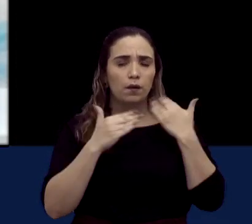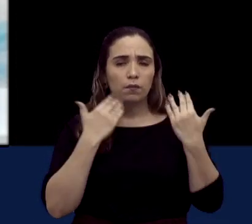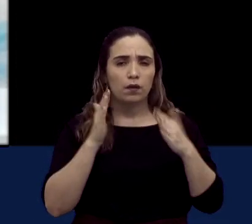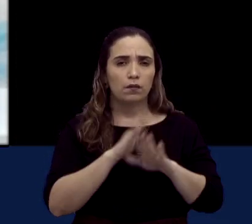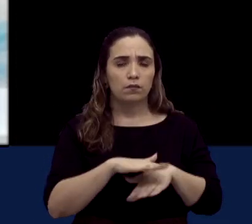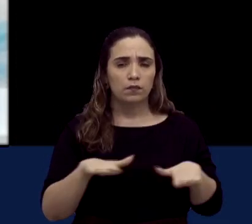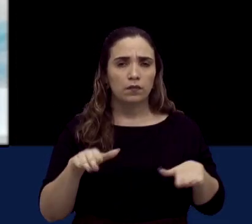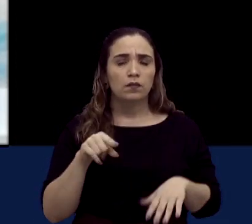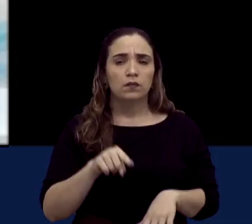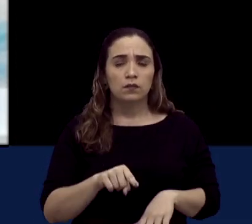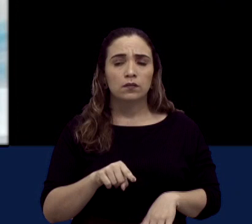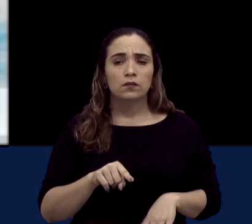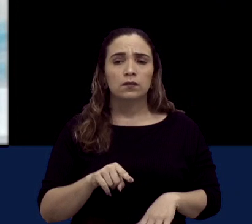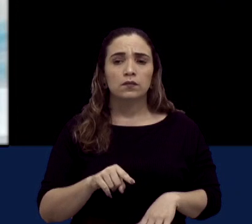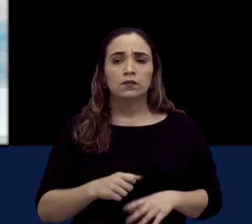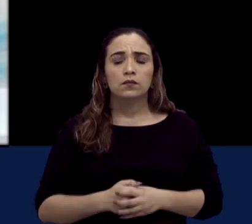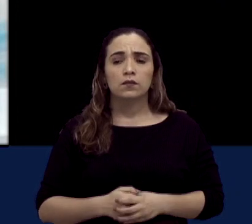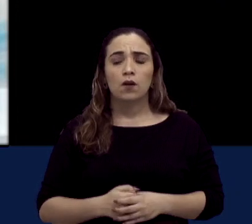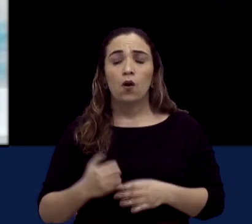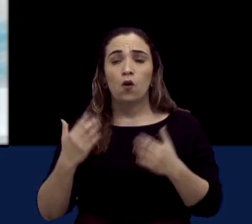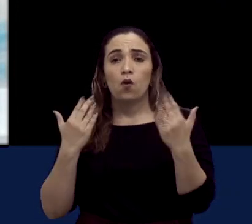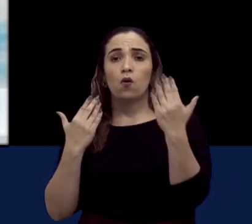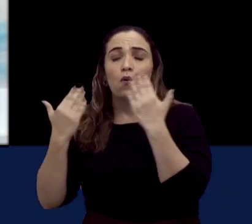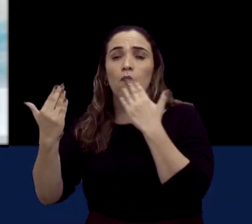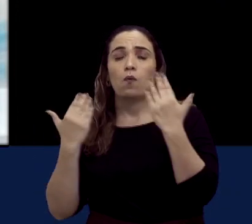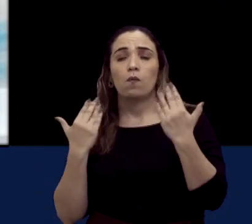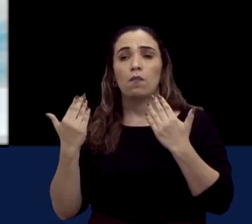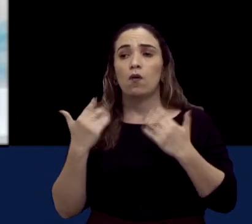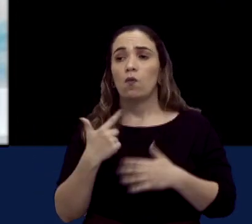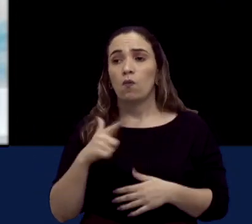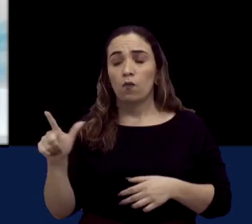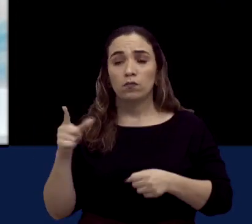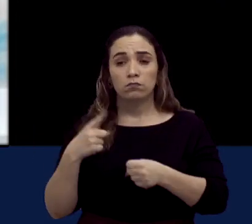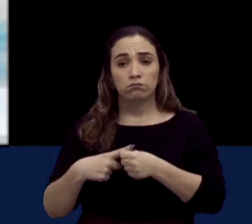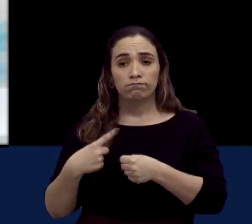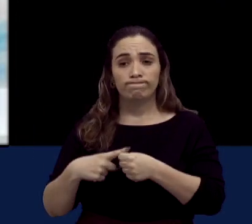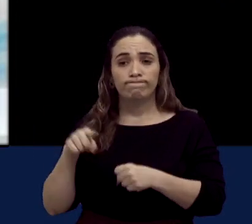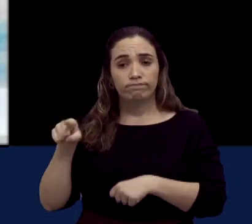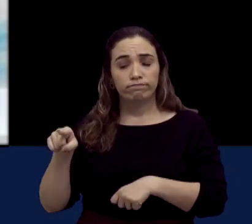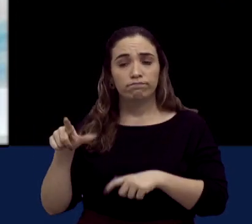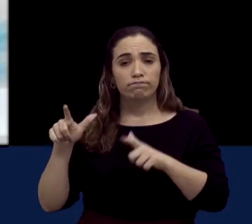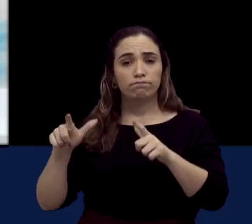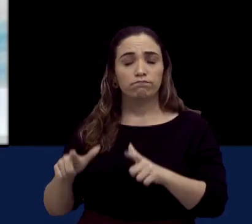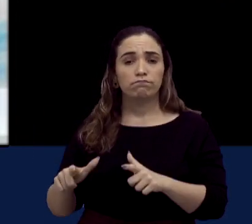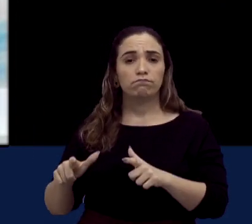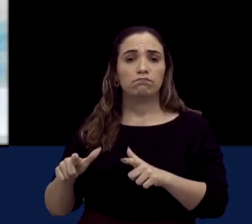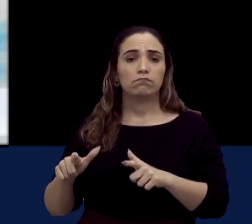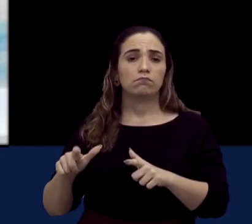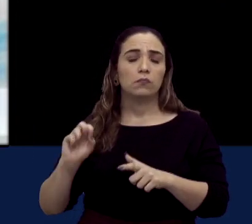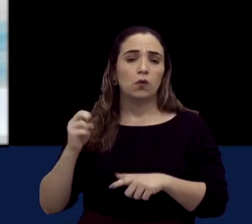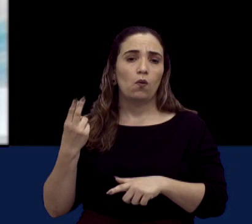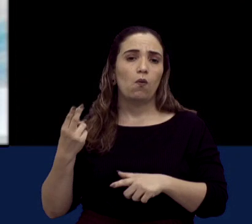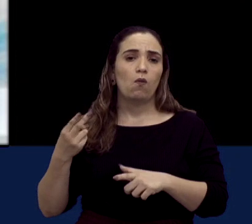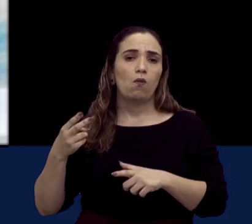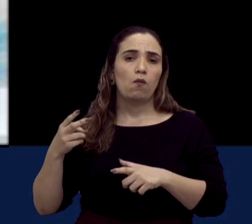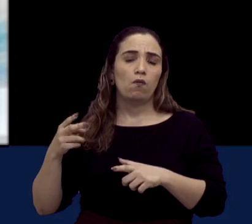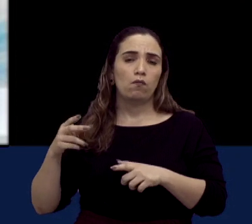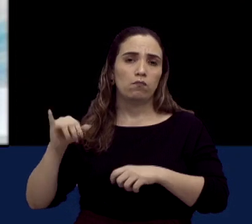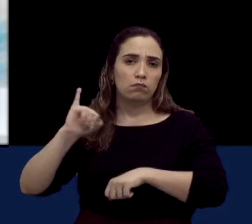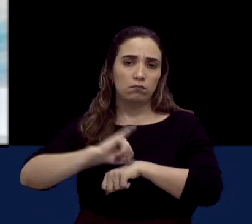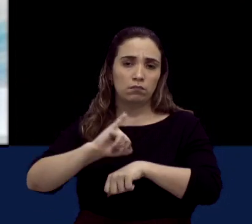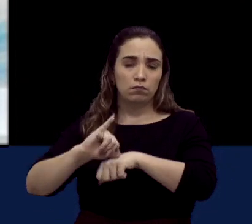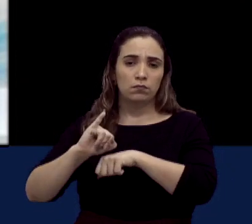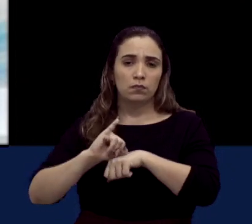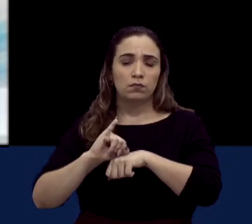mortalidade infantil. E eu tenho território que está muito distante. Então, eu